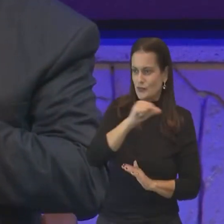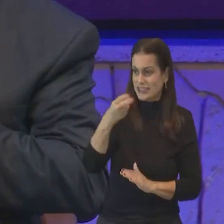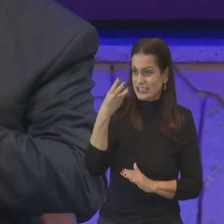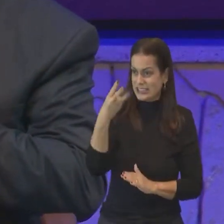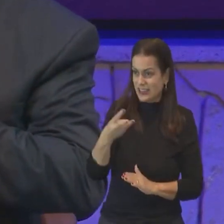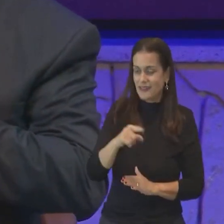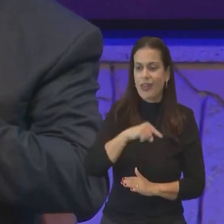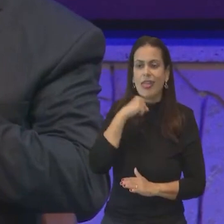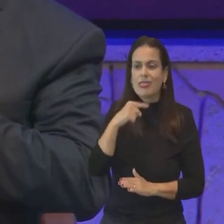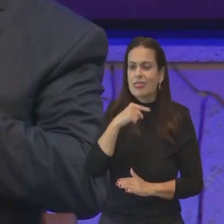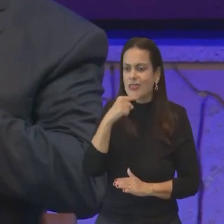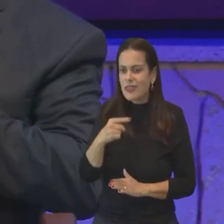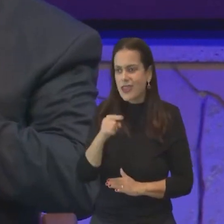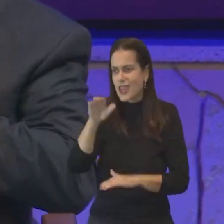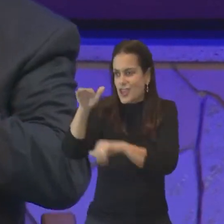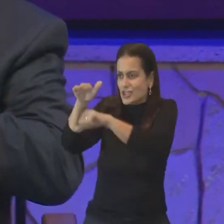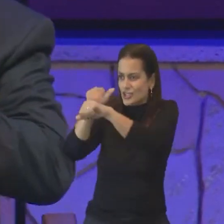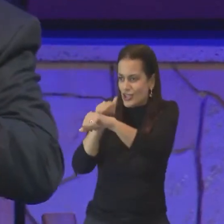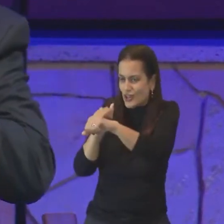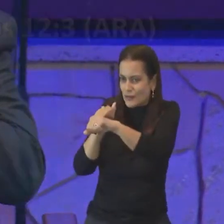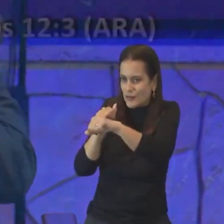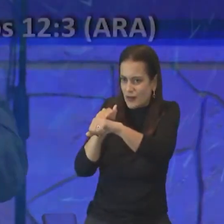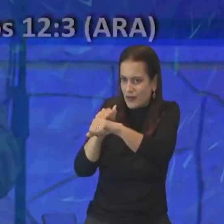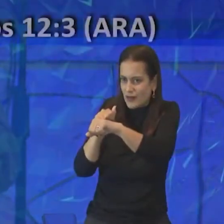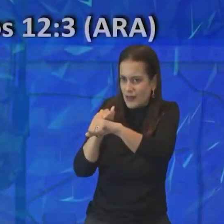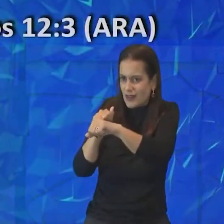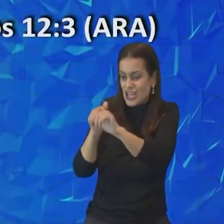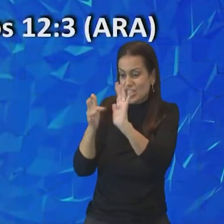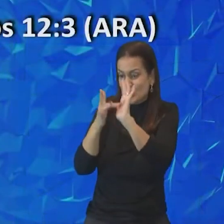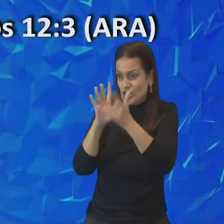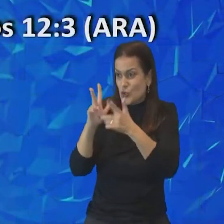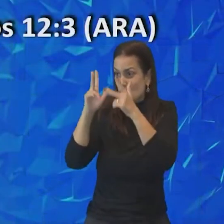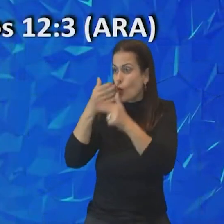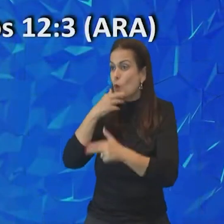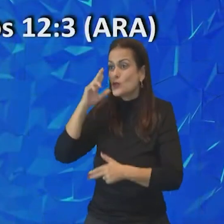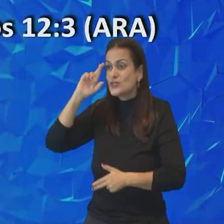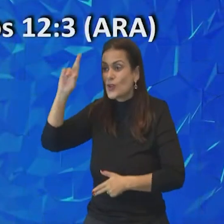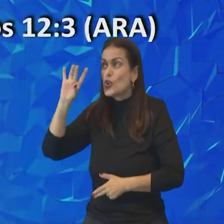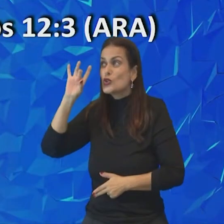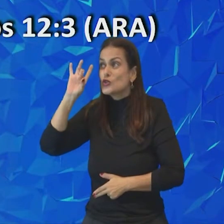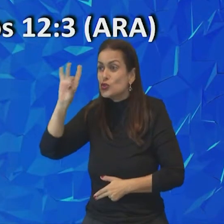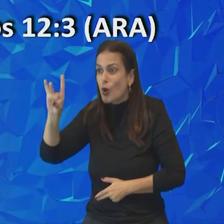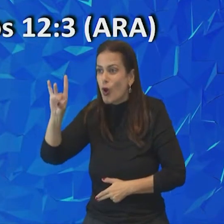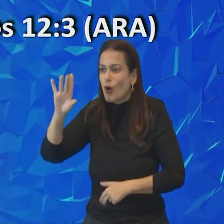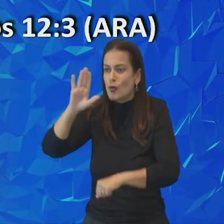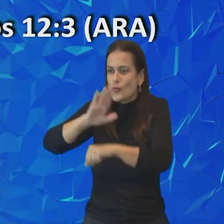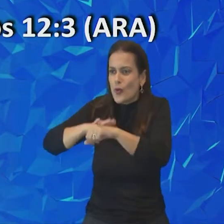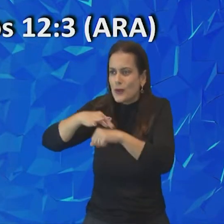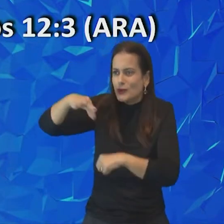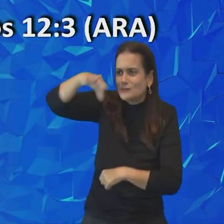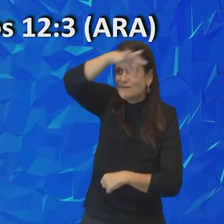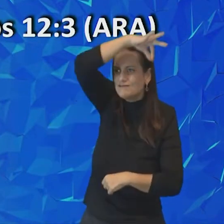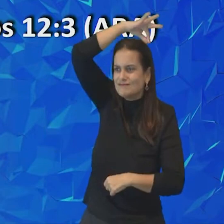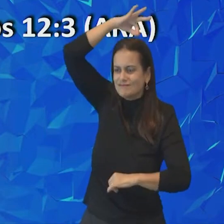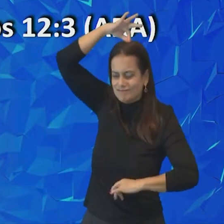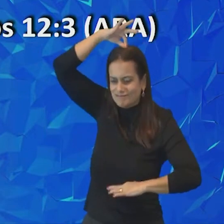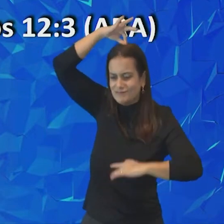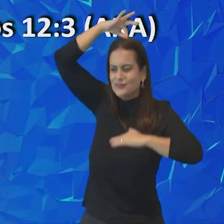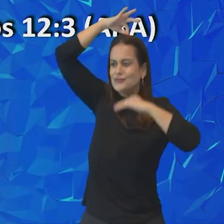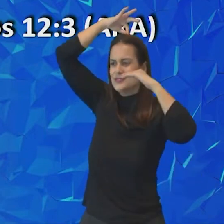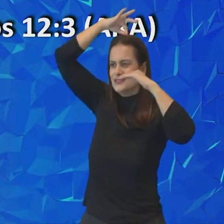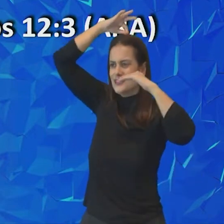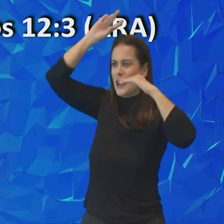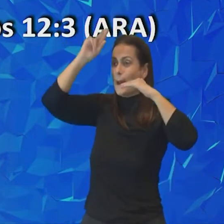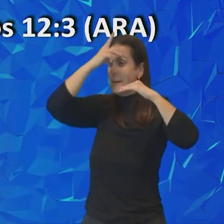ninguém chama Jesus de Senhor a não ser pelo Espírito Santo de Deus. Está aí na tela. Por